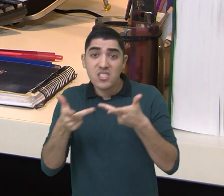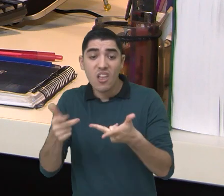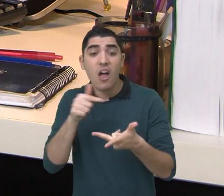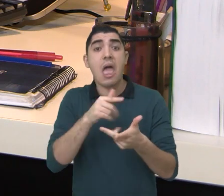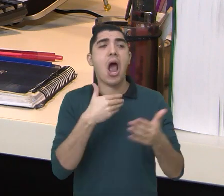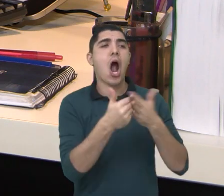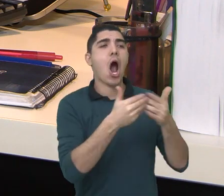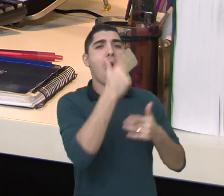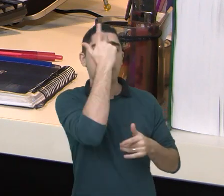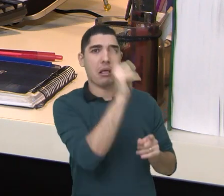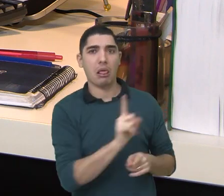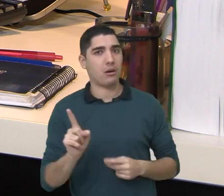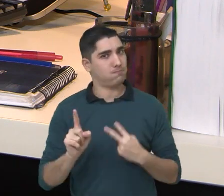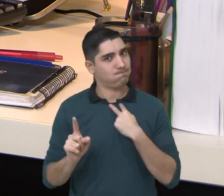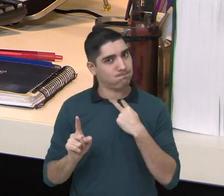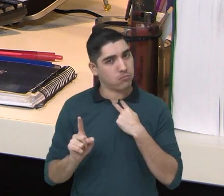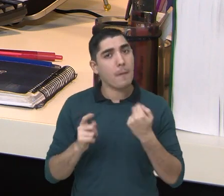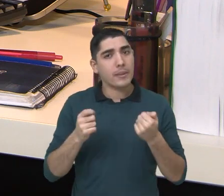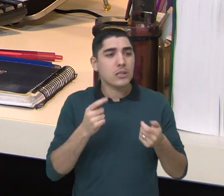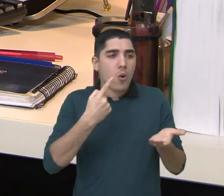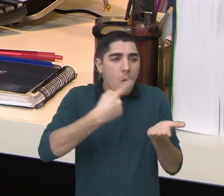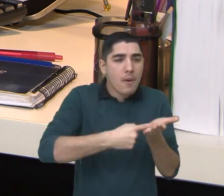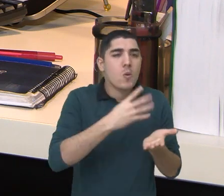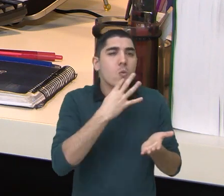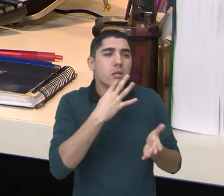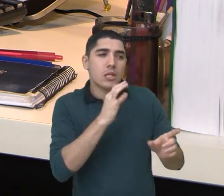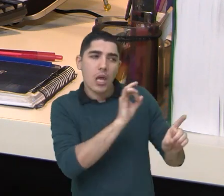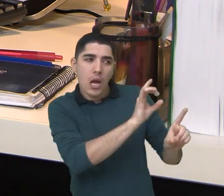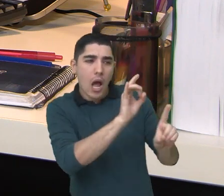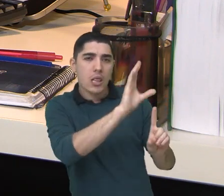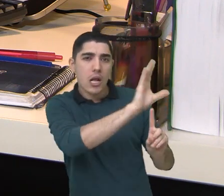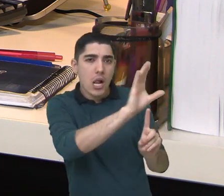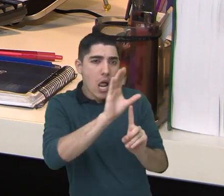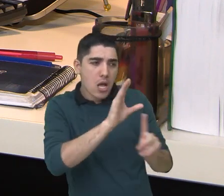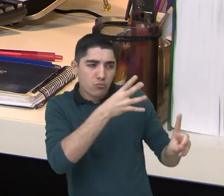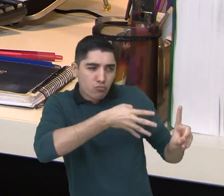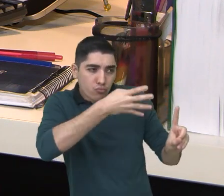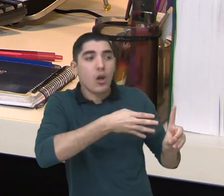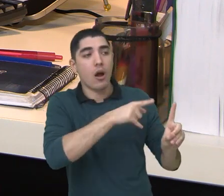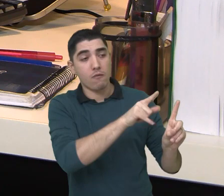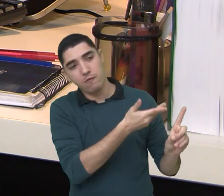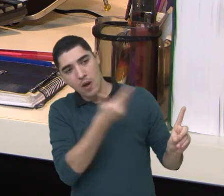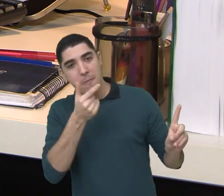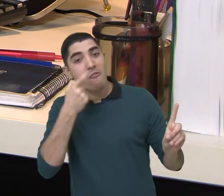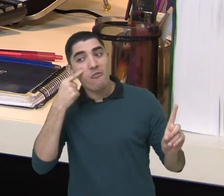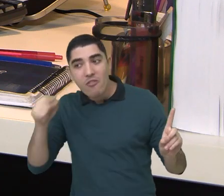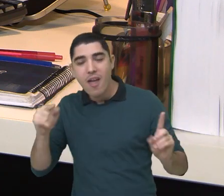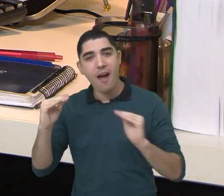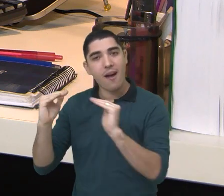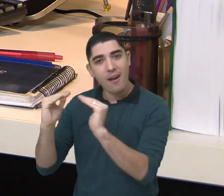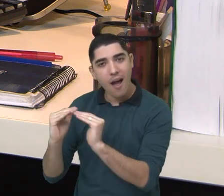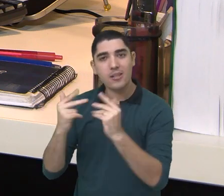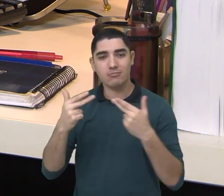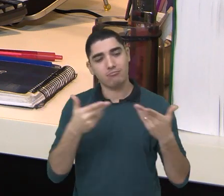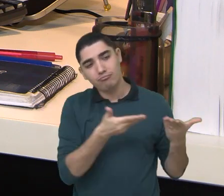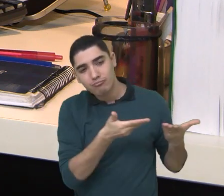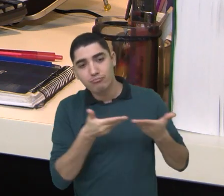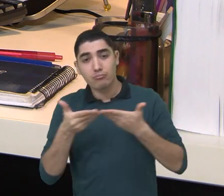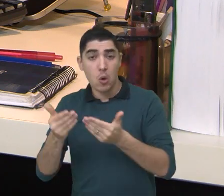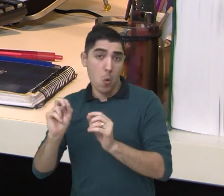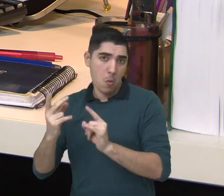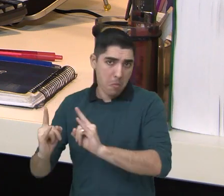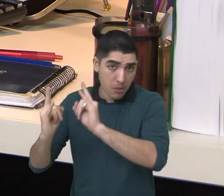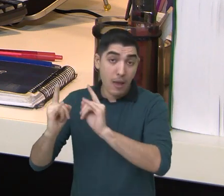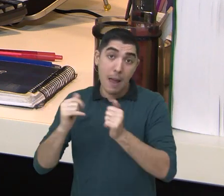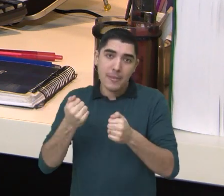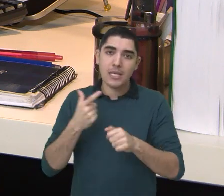de fazer essa seleção, na hora de mostrar o imóvel, o agendamento, ter toda aquela segurança, é todo cuidado